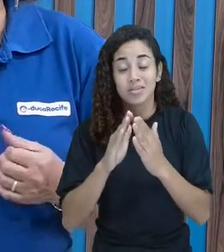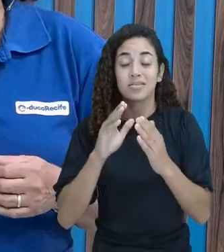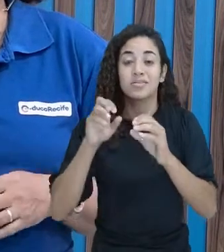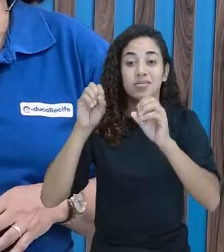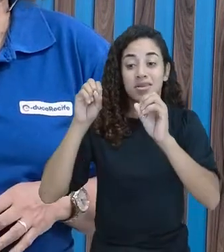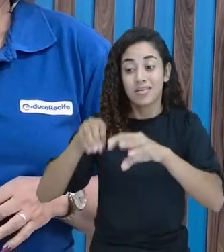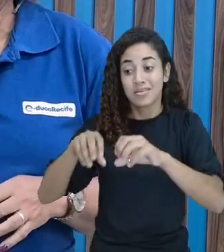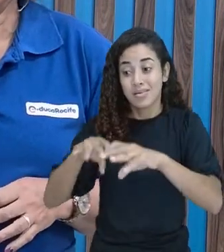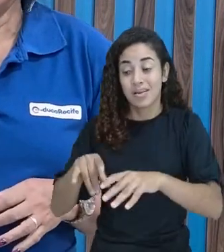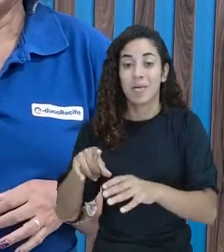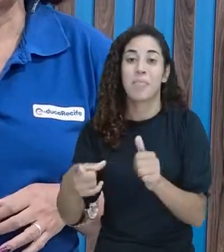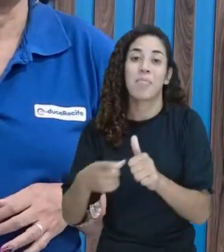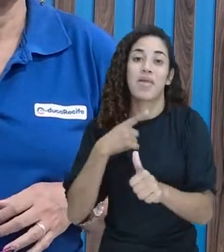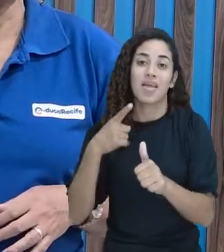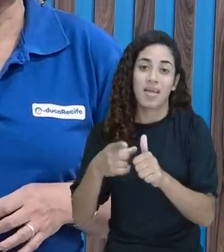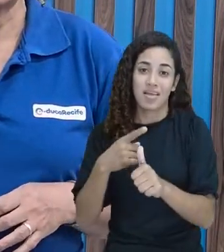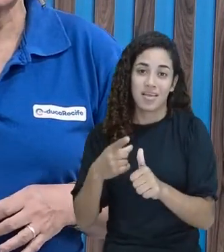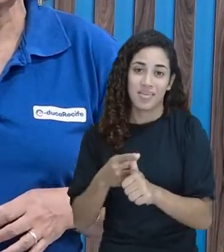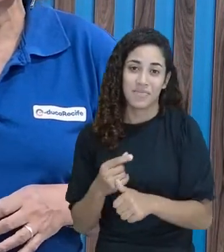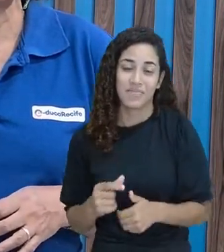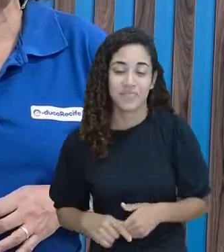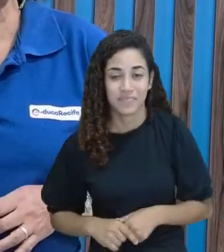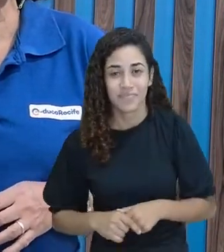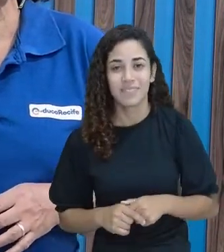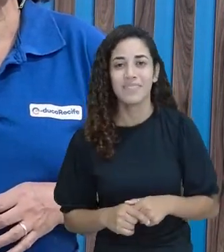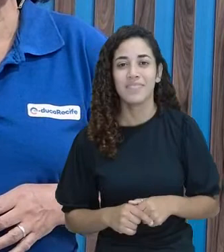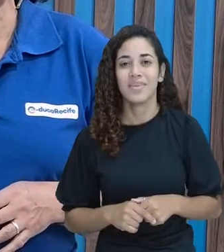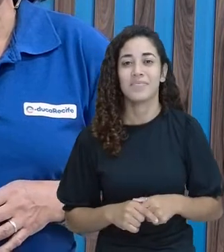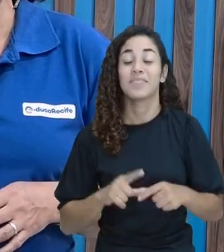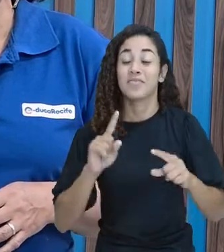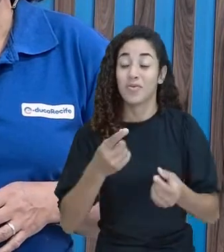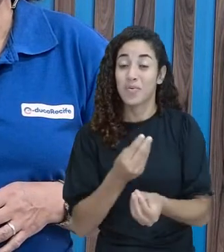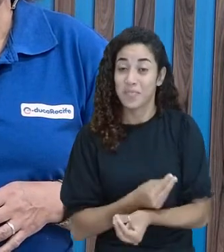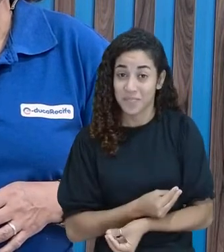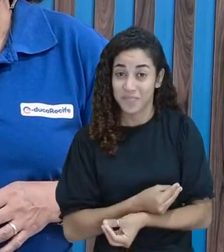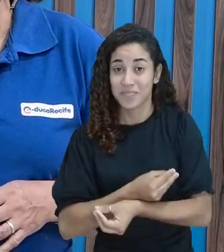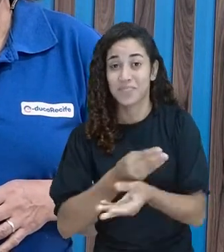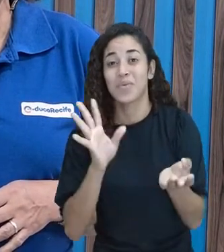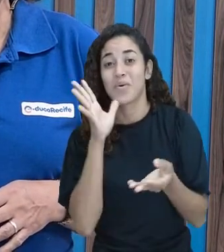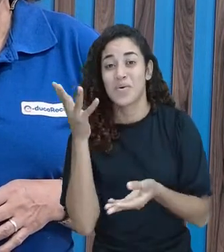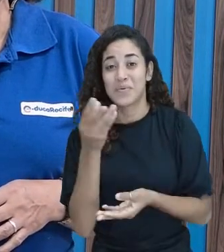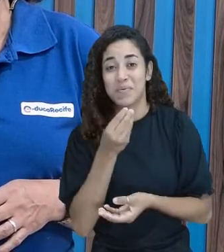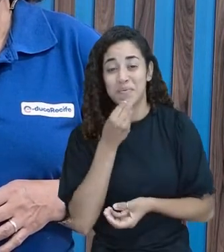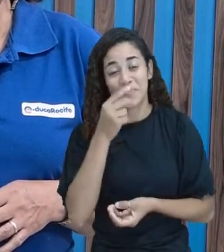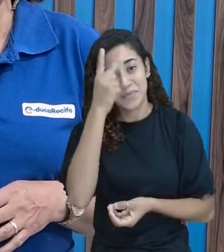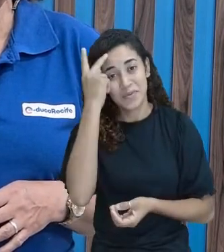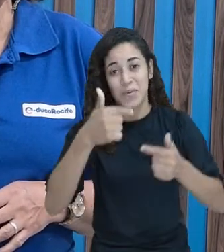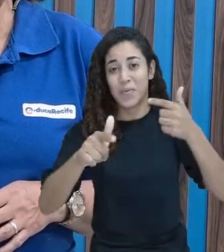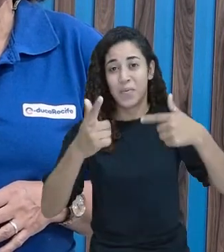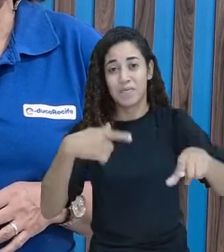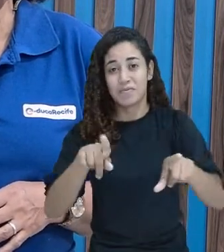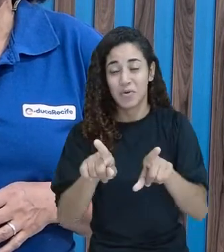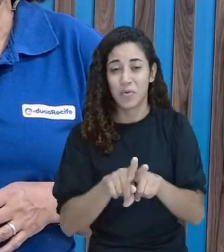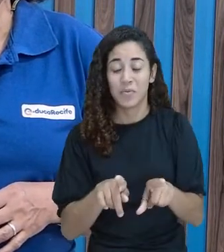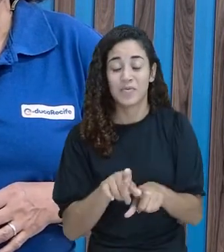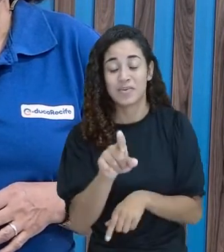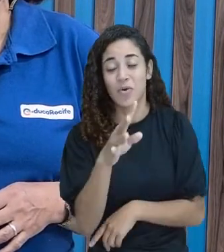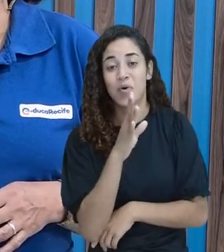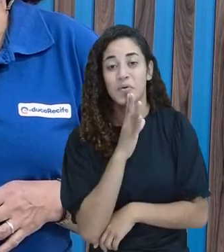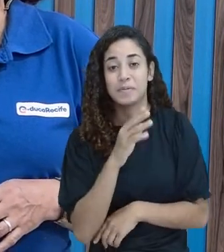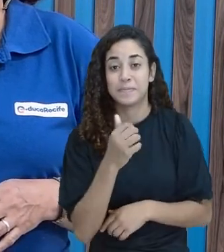não esqueçam disso, tá? E passem esse conhecimento para outras pessoas que vocês conhecem, tá